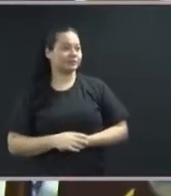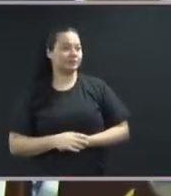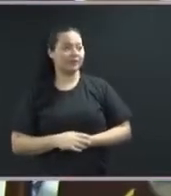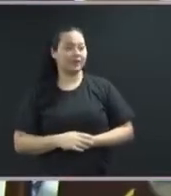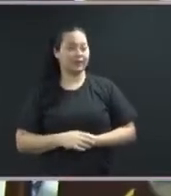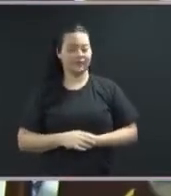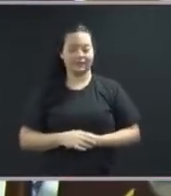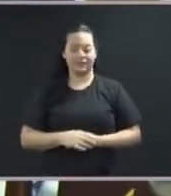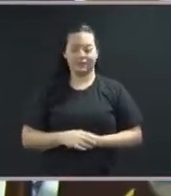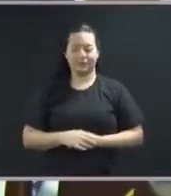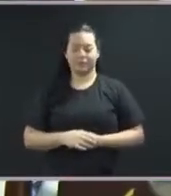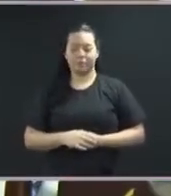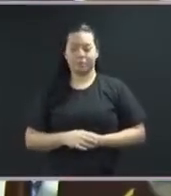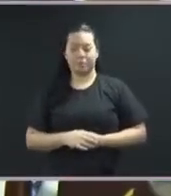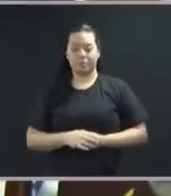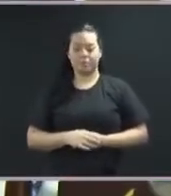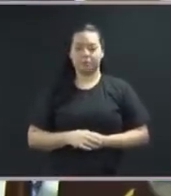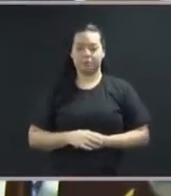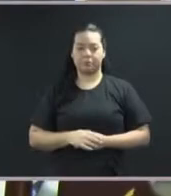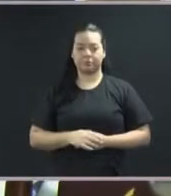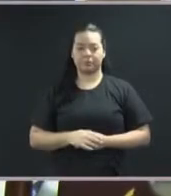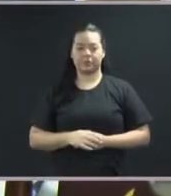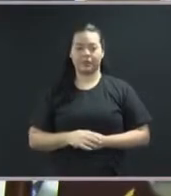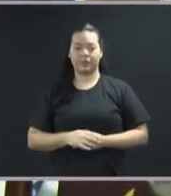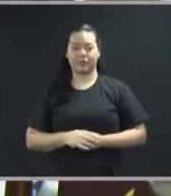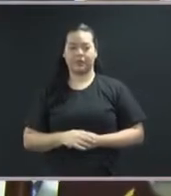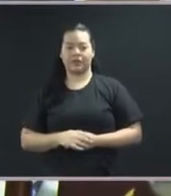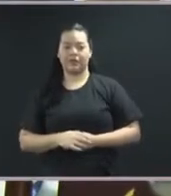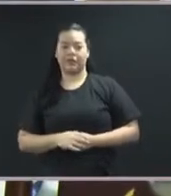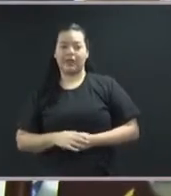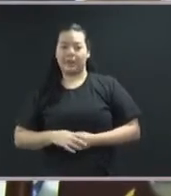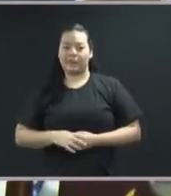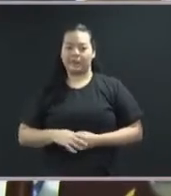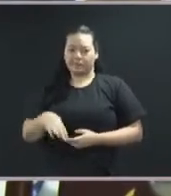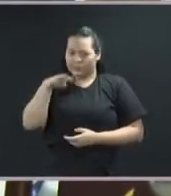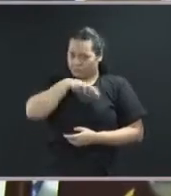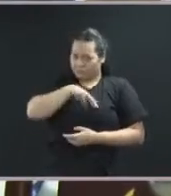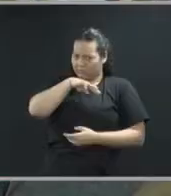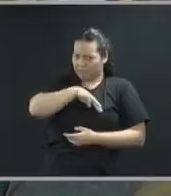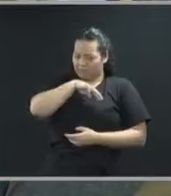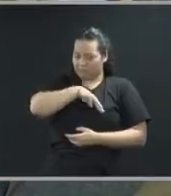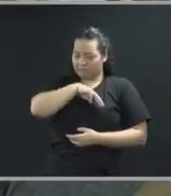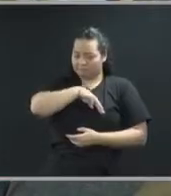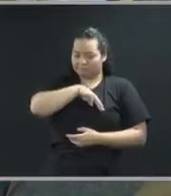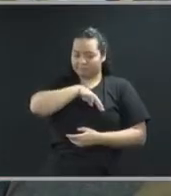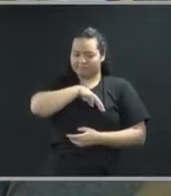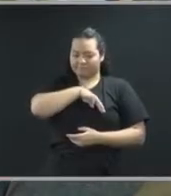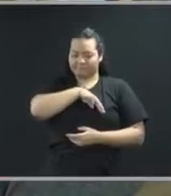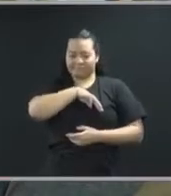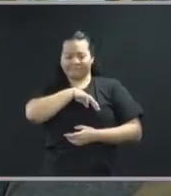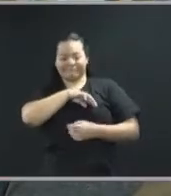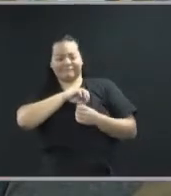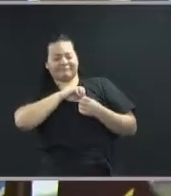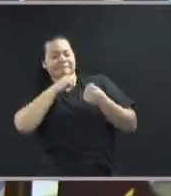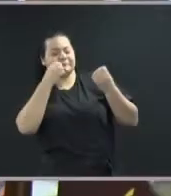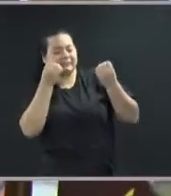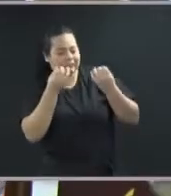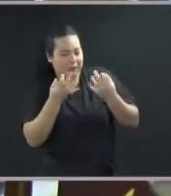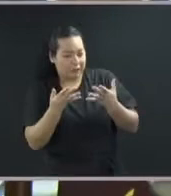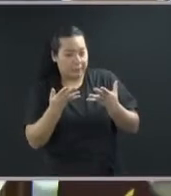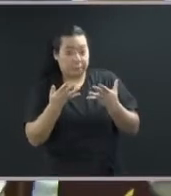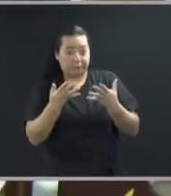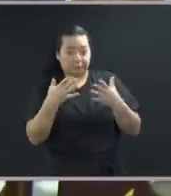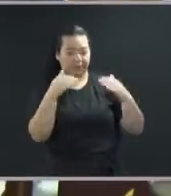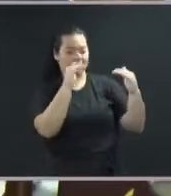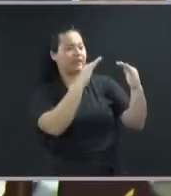pensando, a gente fica romanceando a obra missionária. A obra missionária é isso, irmão. A gente ora em casa, vem na